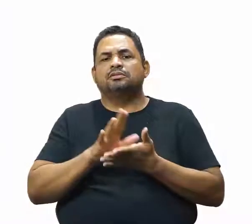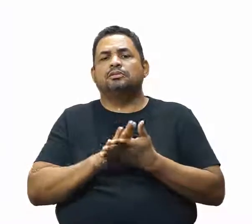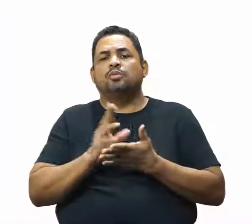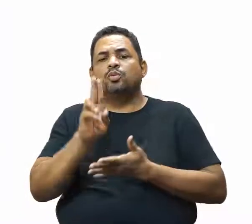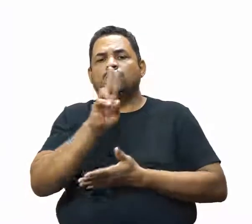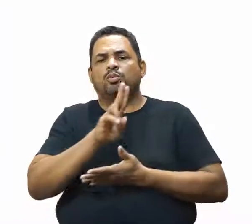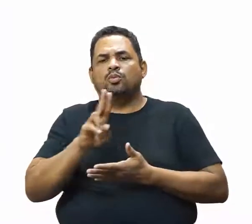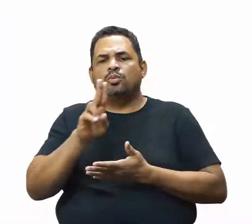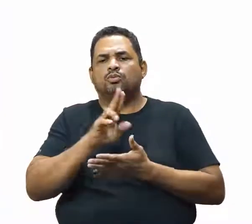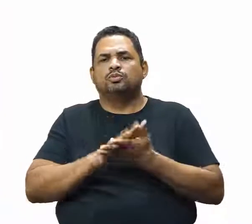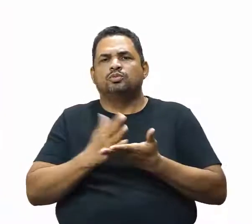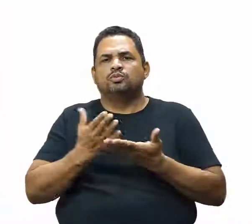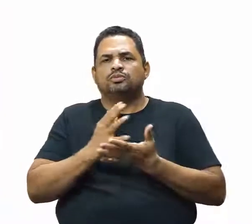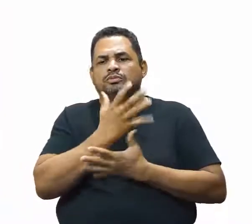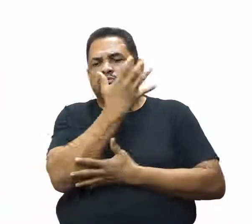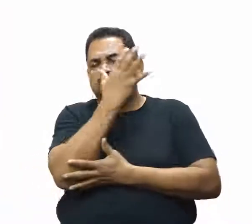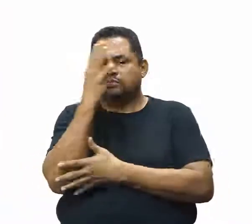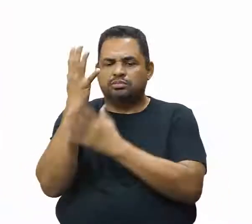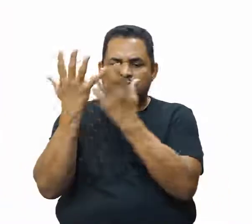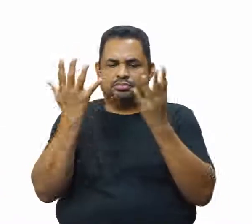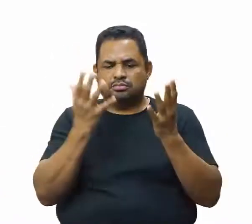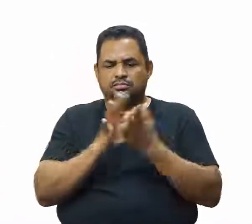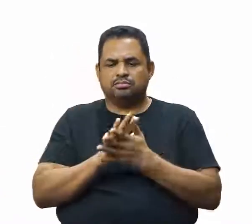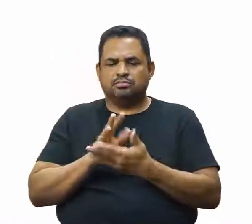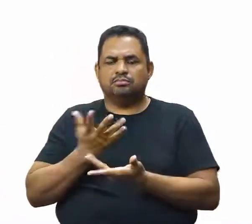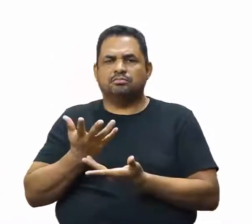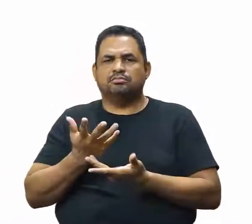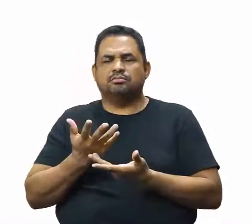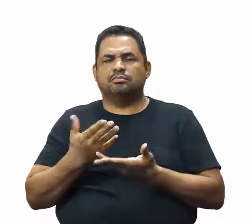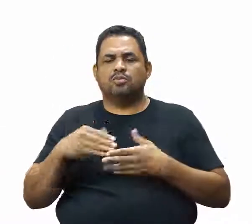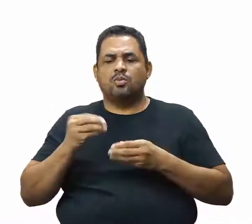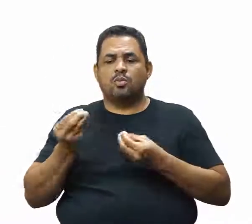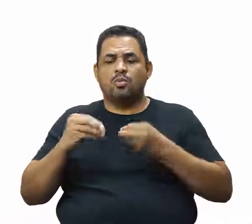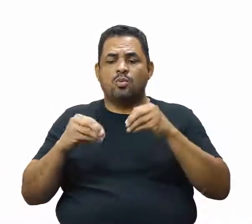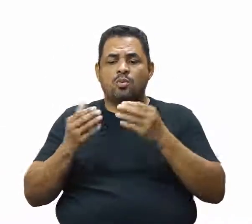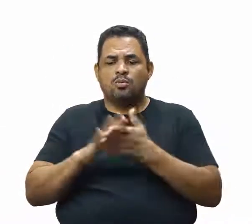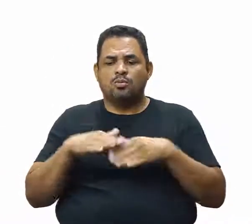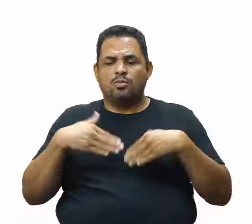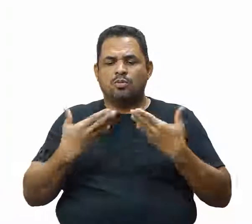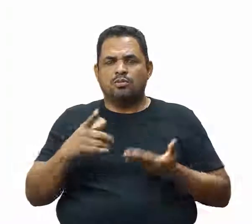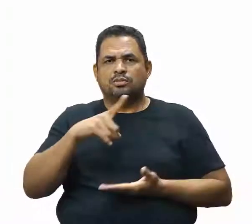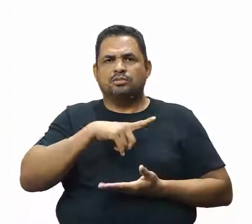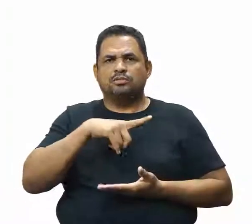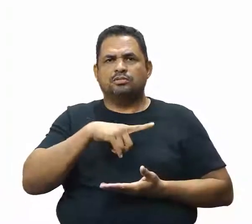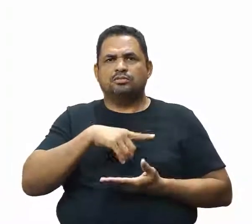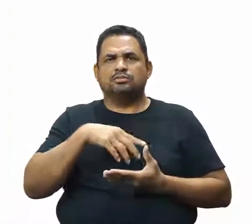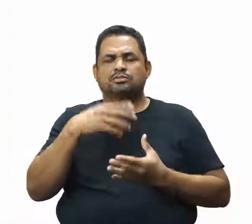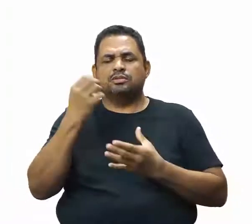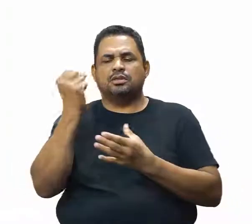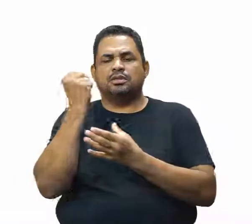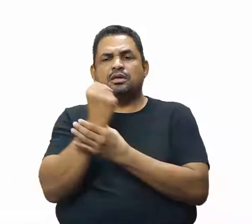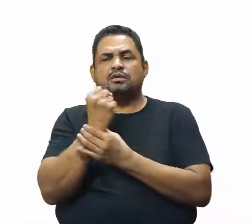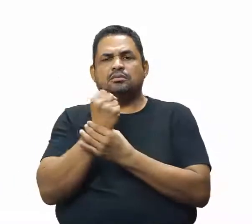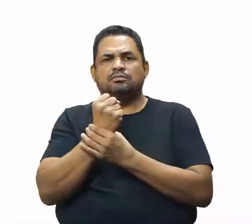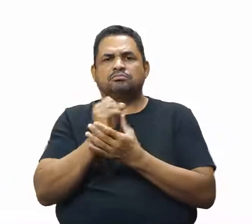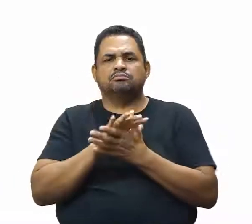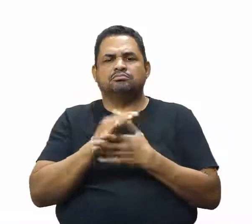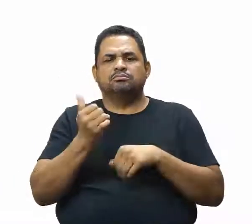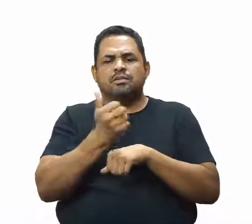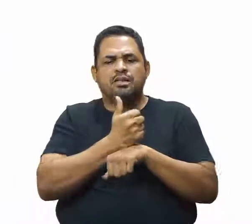poder proporcionar uma melhor qualidade do produto final. Então, quando ocorre aí, pessoal, a garantia de mão